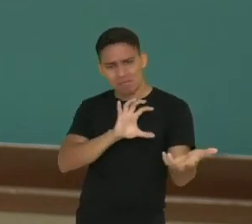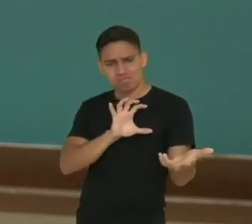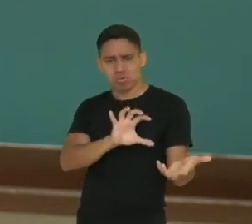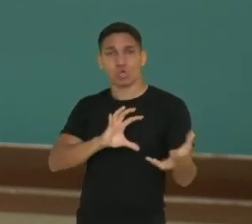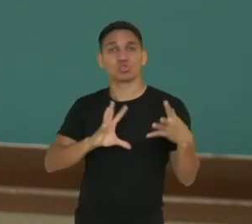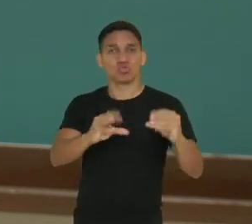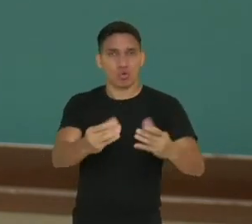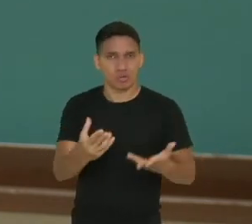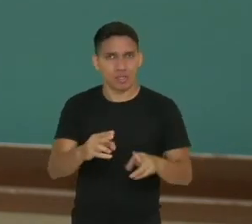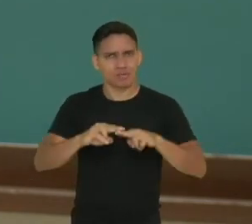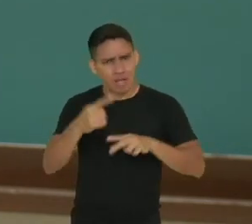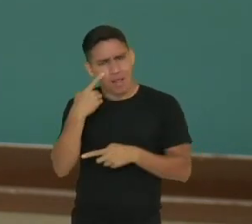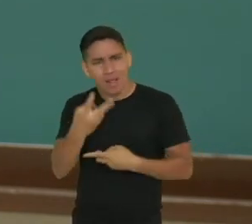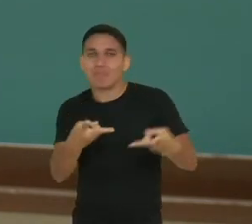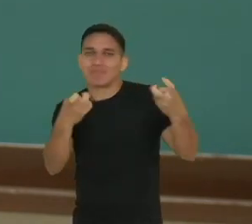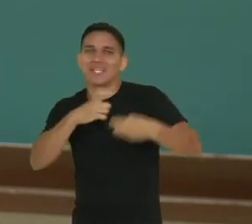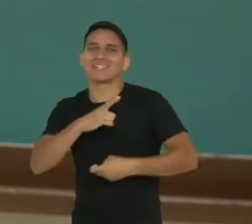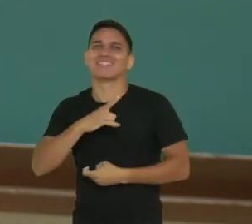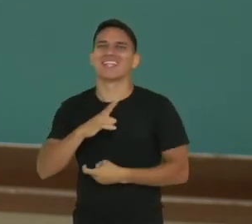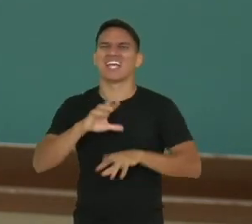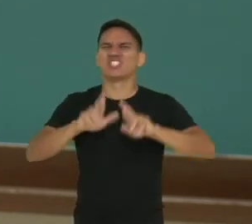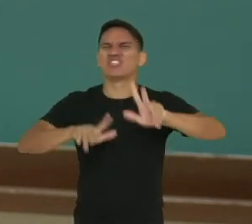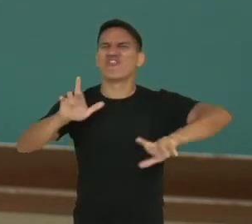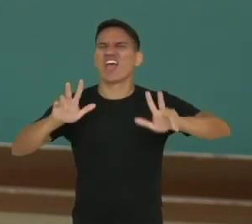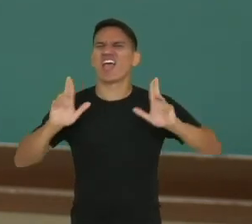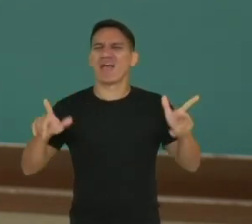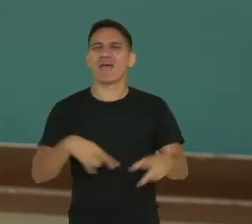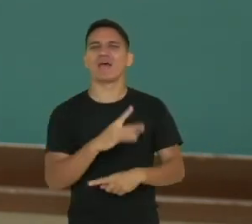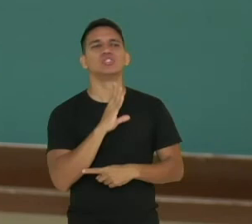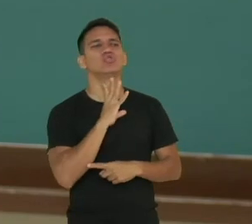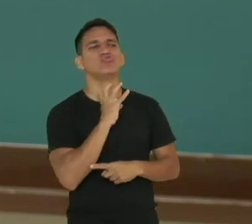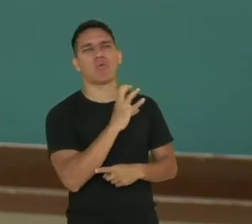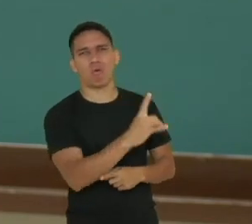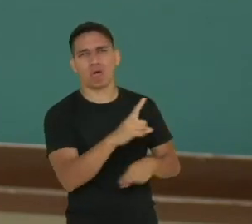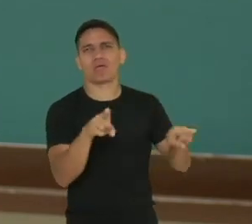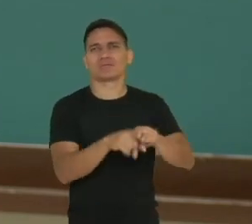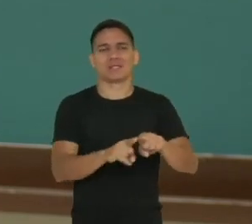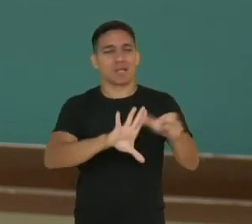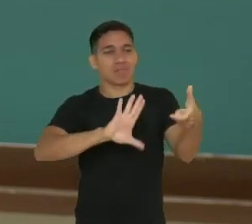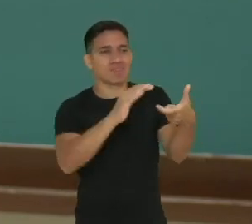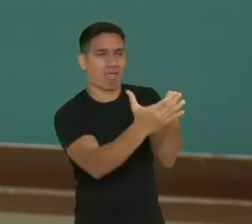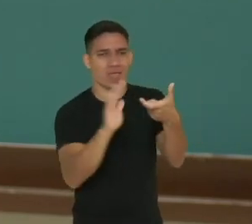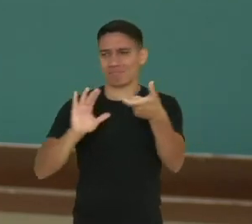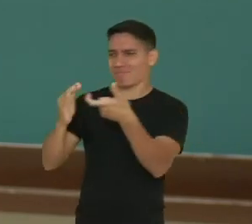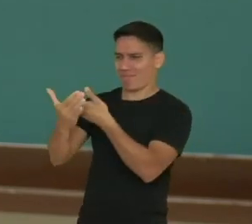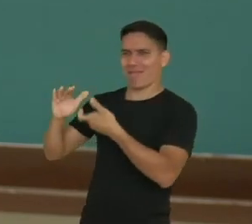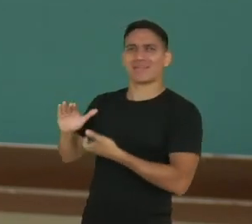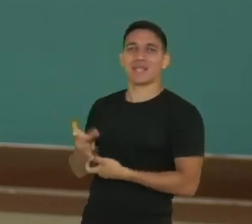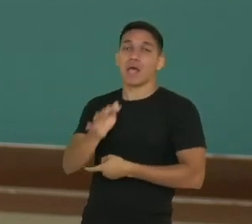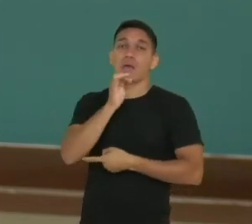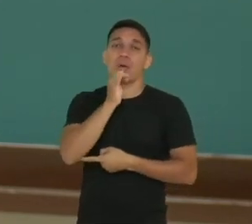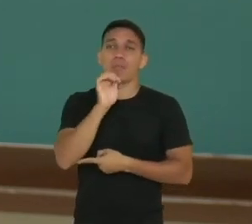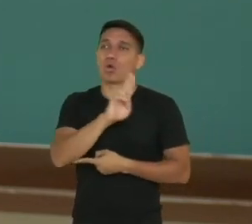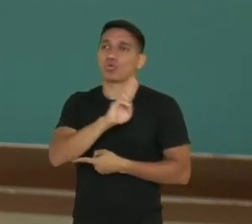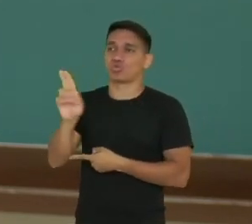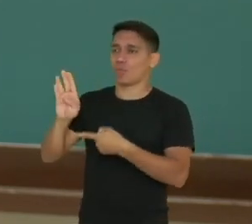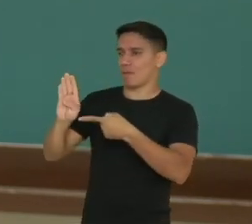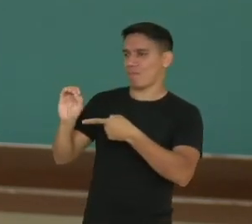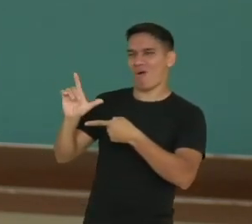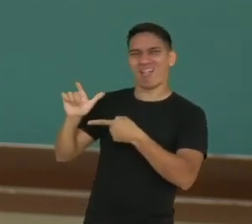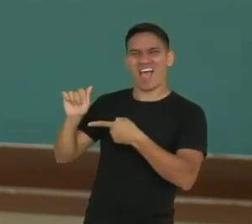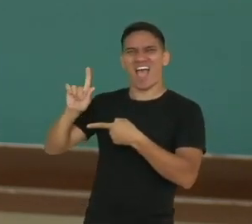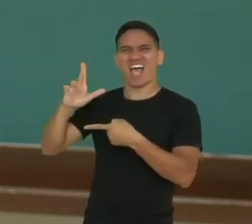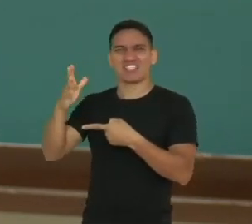muitas diferenças, né? De sotaques, de termos, né? Que são diferentes. Em um local se chama bolacha, em